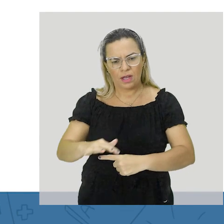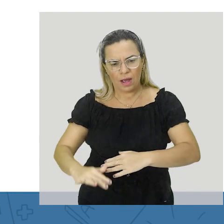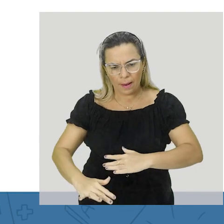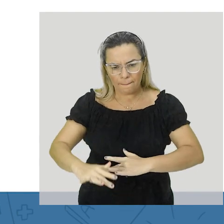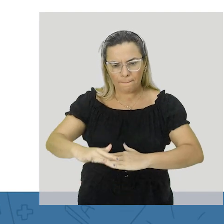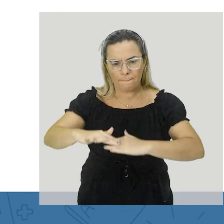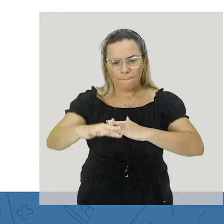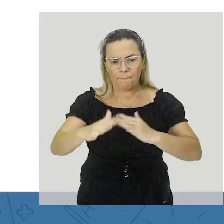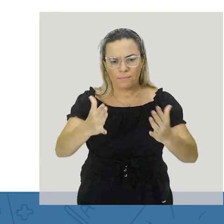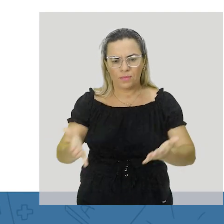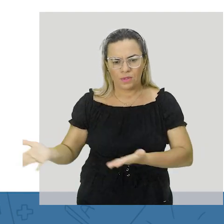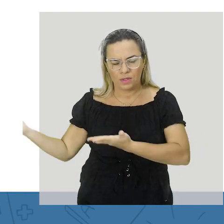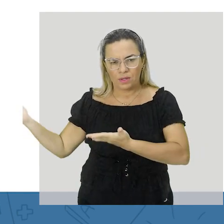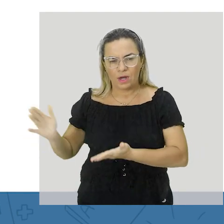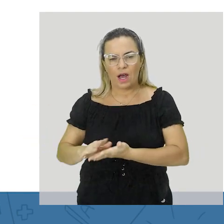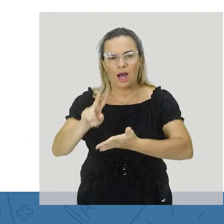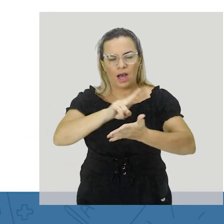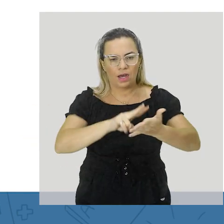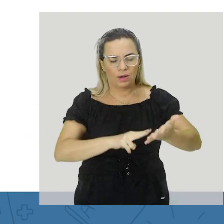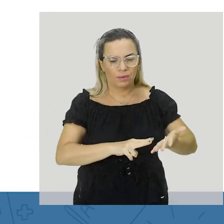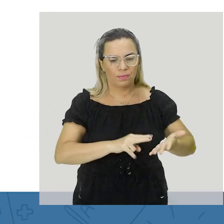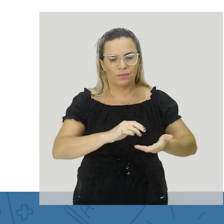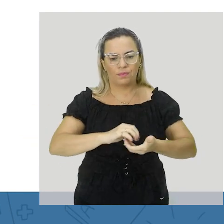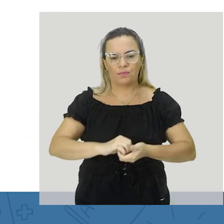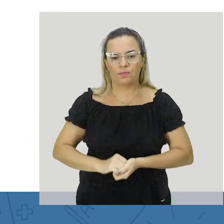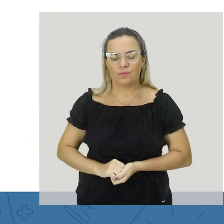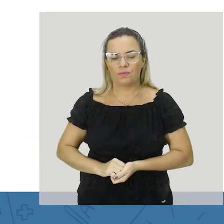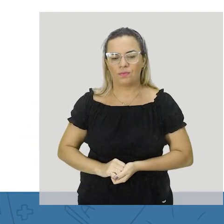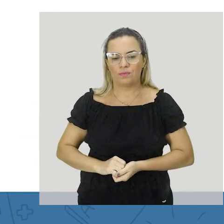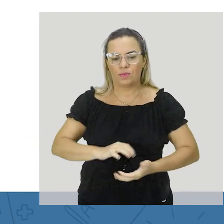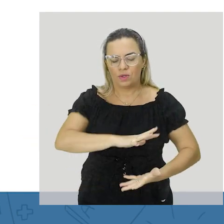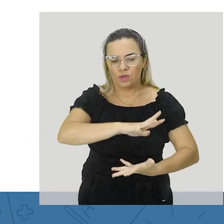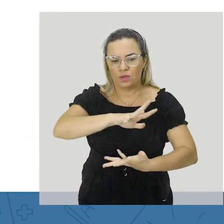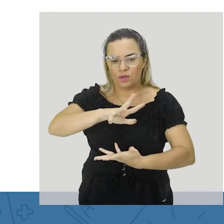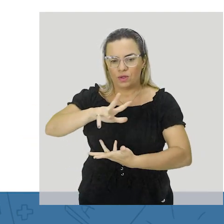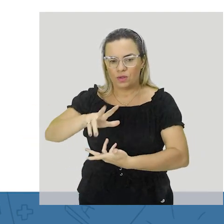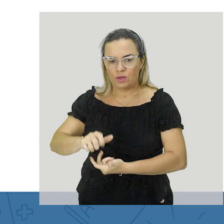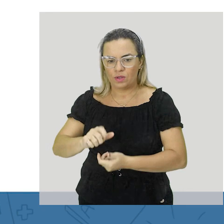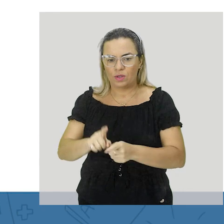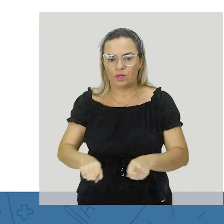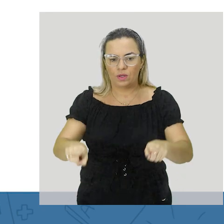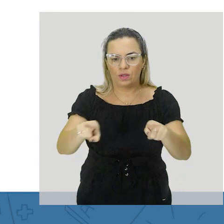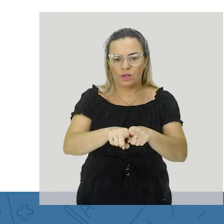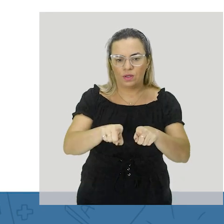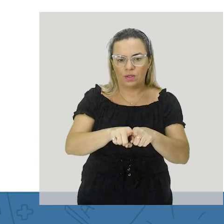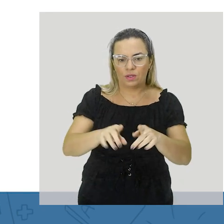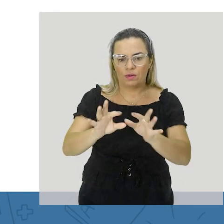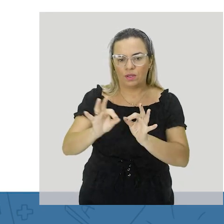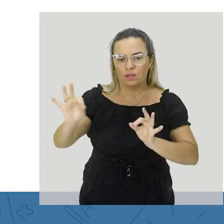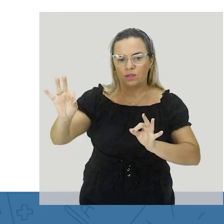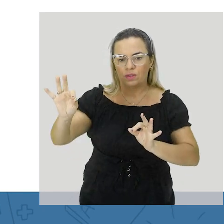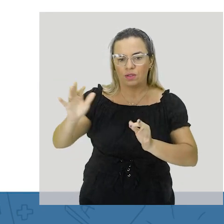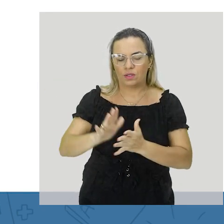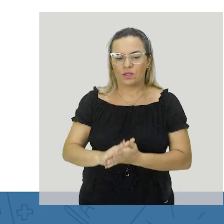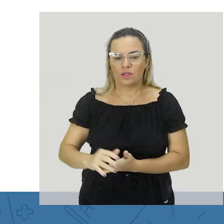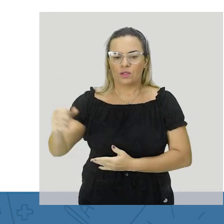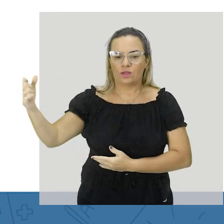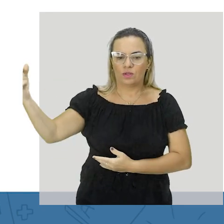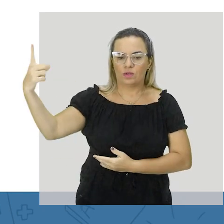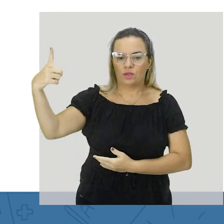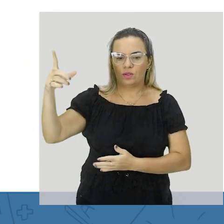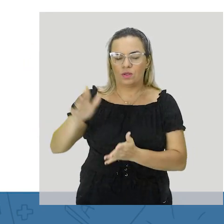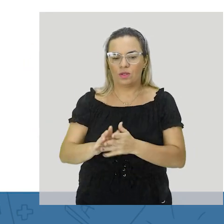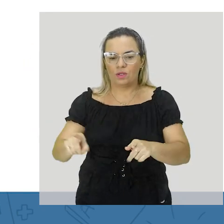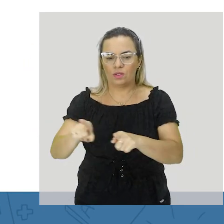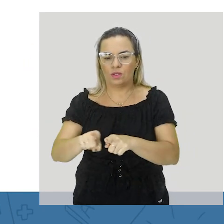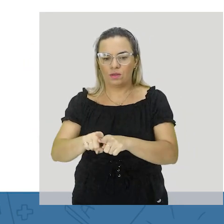planetas. Nós temos Mercúrio, Vênus, Terra, Marte, Ceres, Júpiter, Saturno, Urano, Netuno, Plutão e Eris, ok? Você